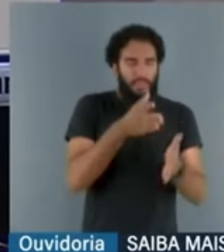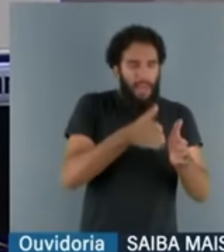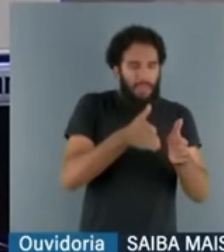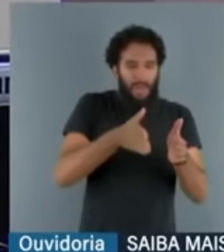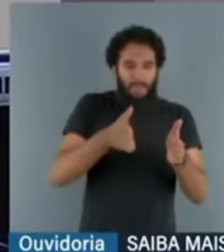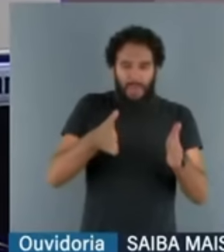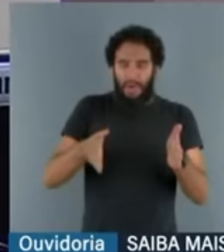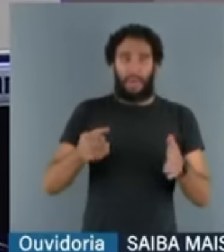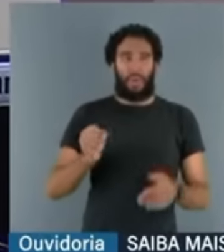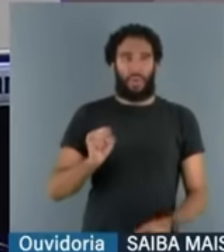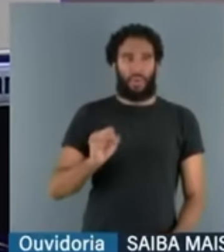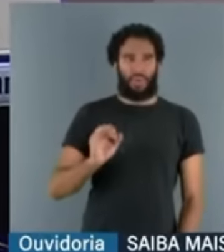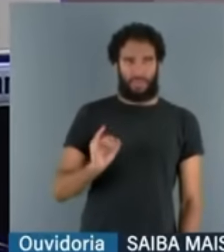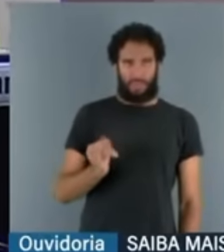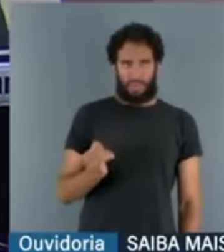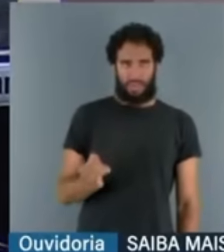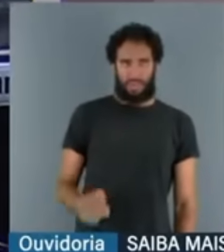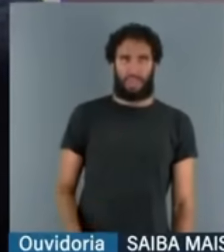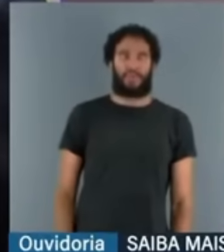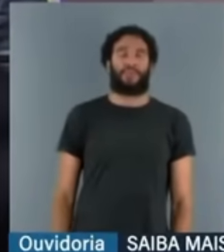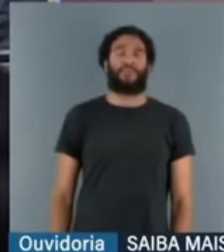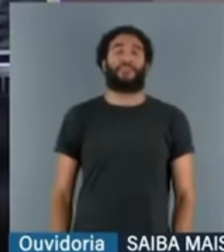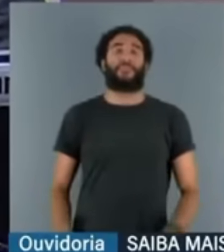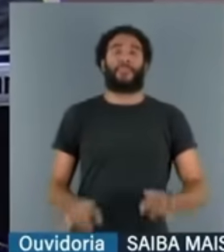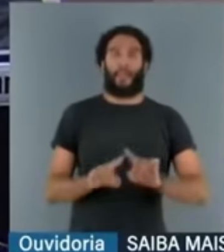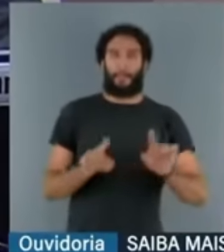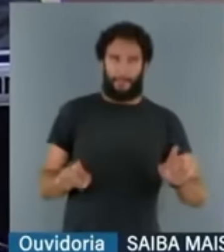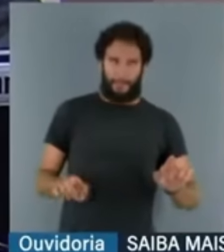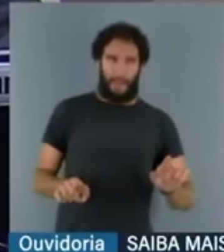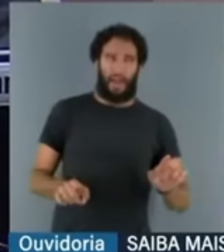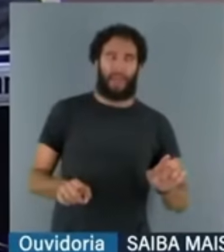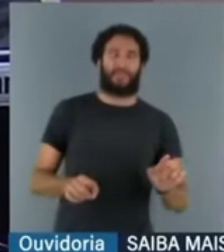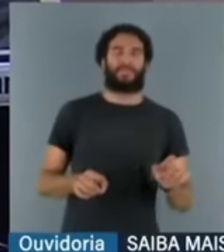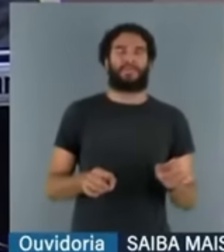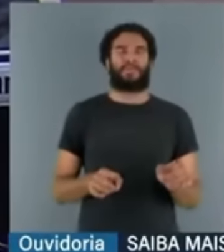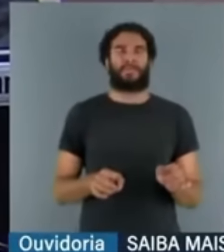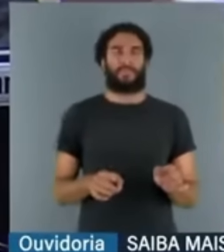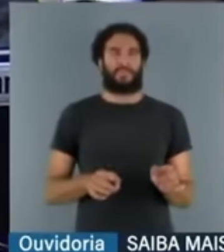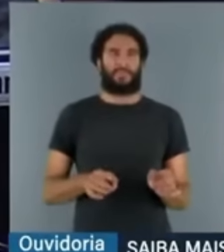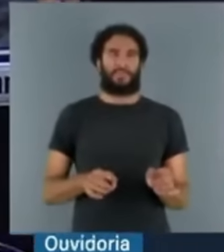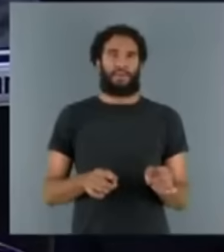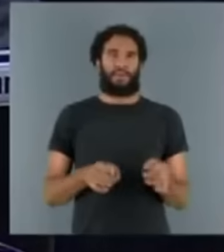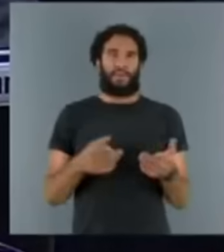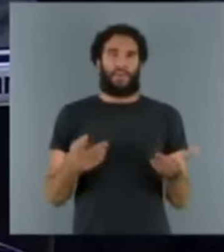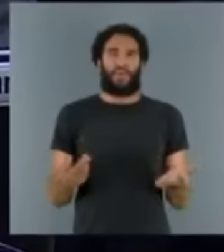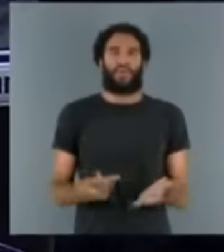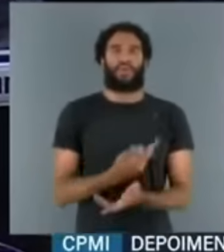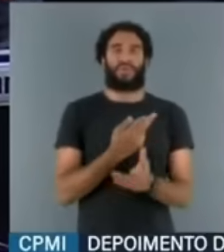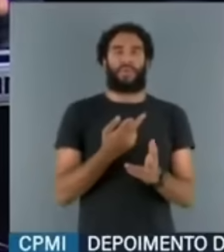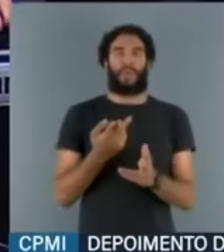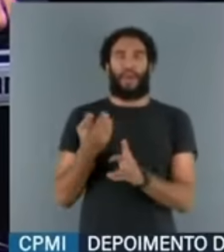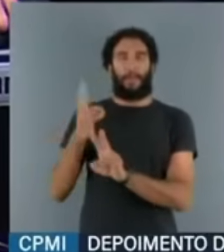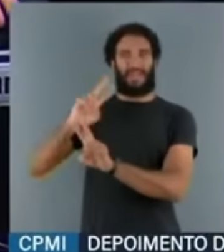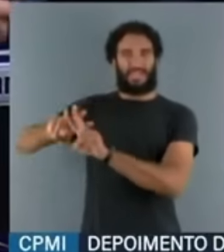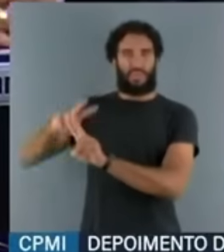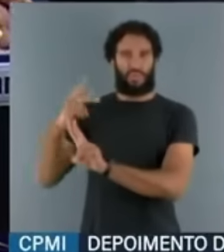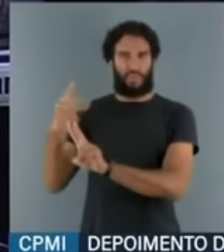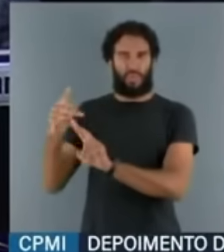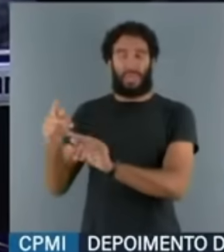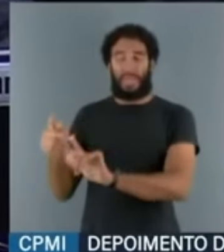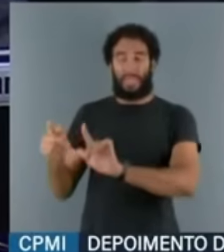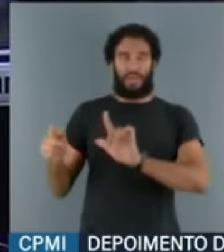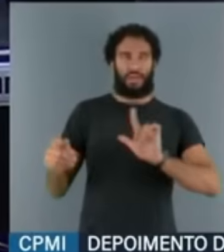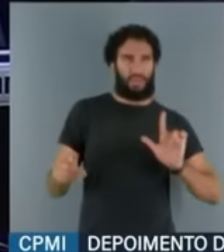no 8 de janeiro, né? Mas antes de chegar especificamente ao fato da sua prisão, eu queria discorrer